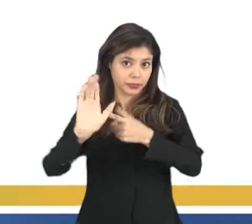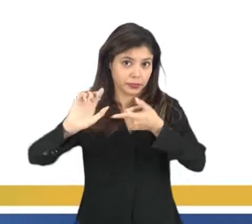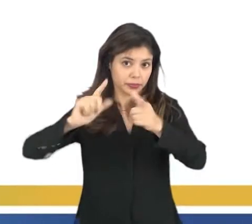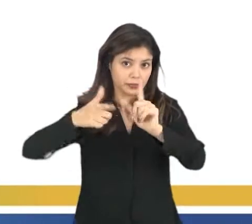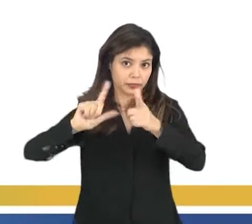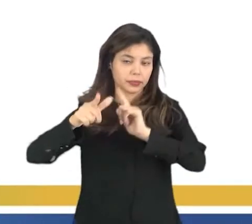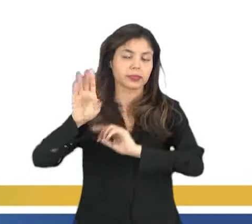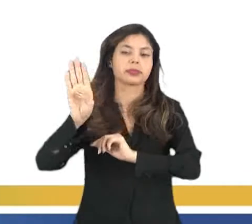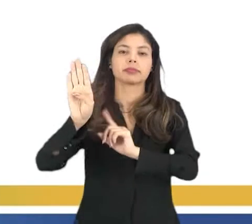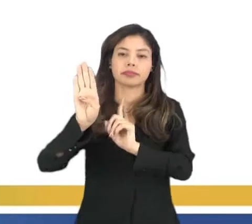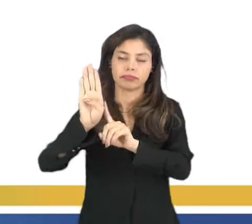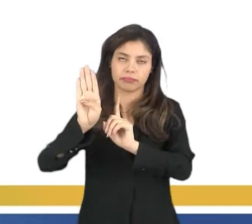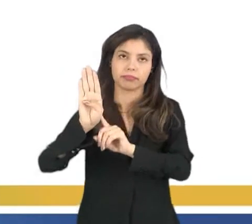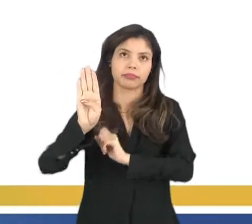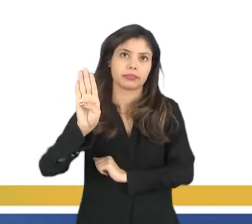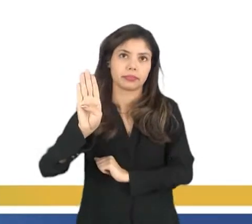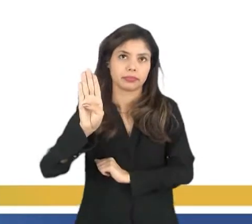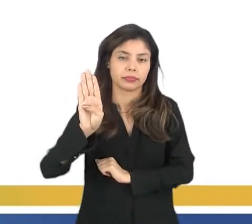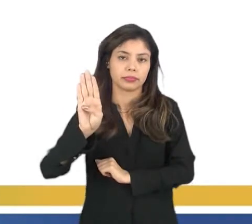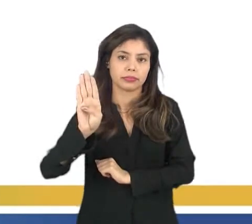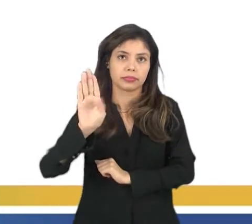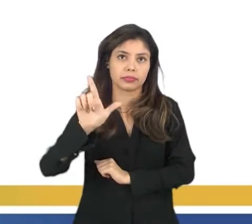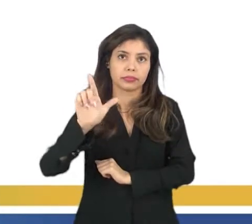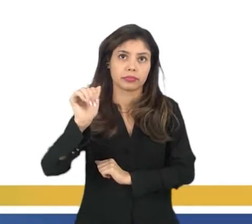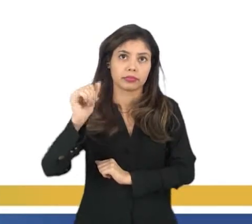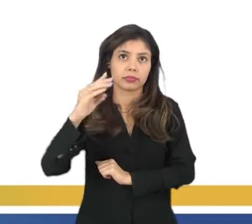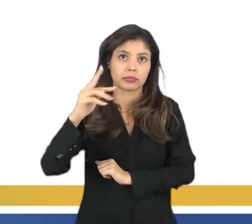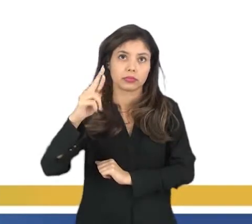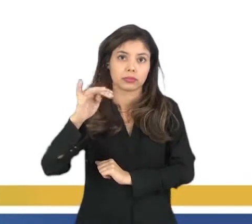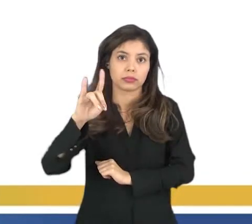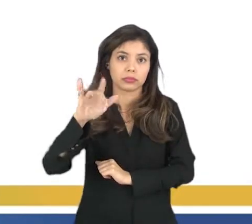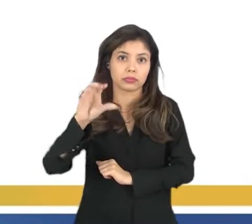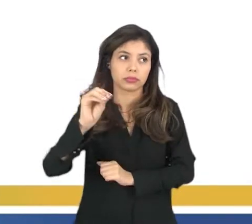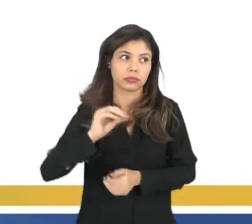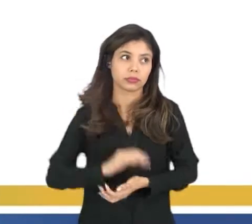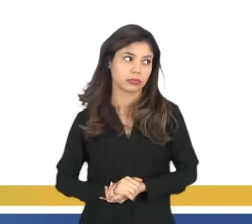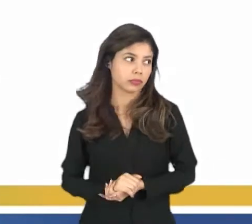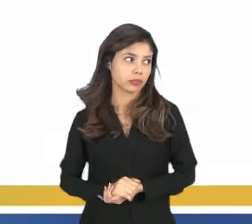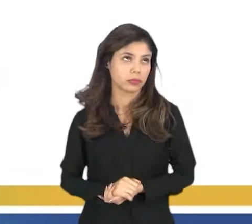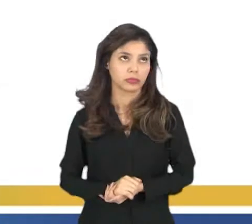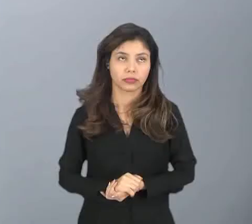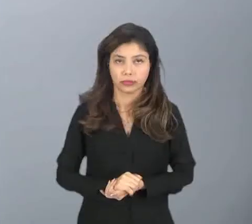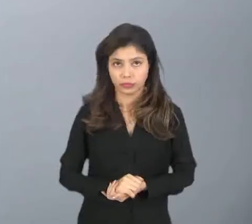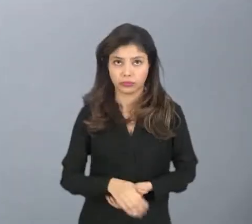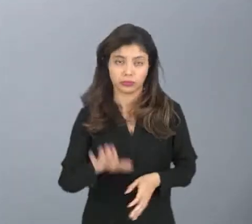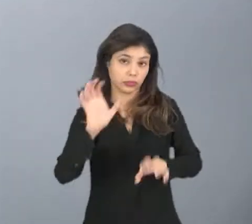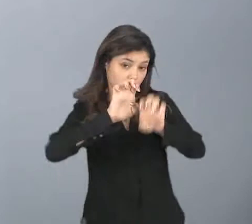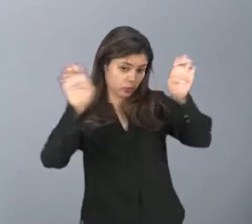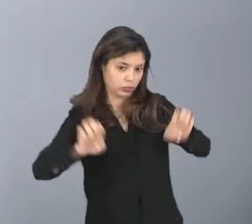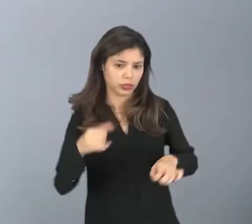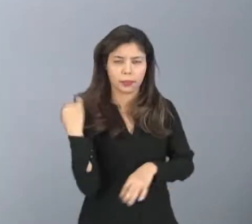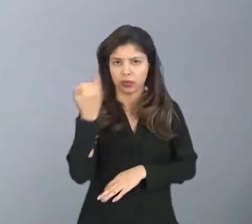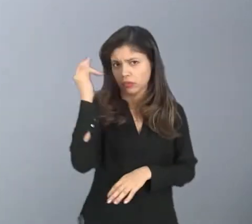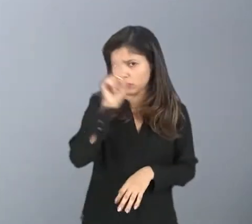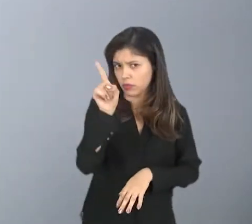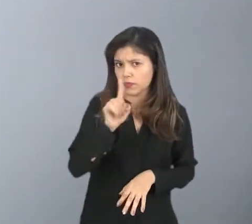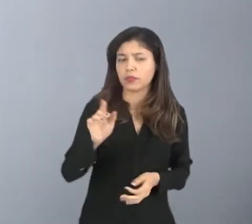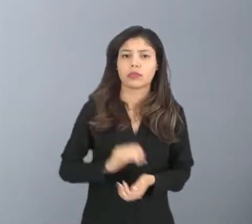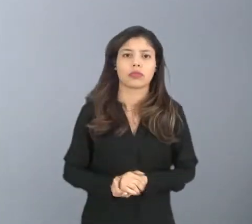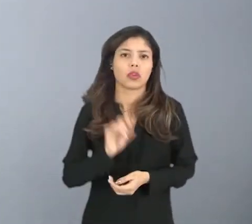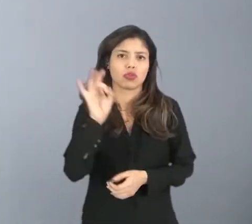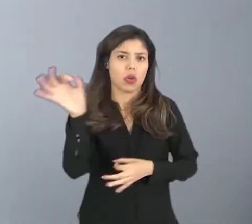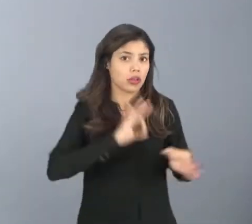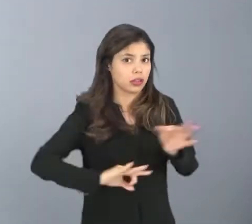pode ser aí que possui células mais simples são os lactobacilos, tá? Eles não precisam ter uma estrutura tão definida, muito menos uma estrutura